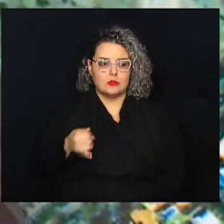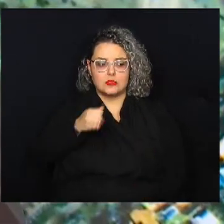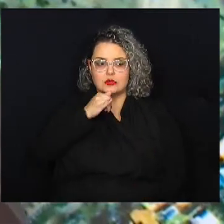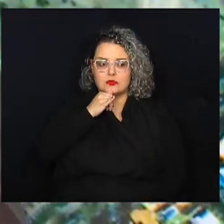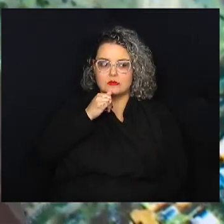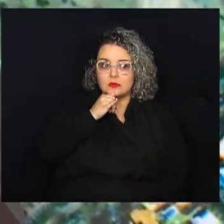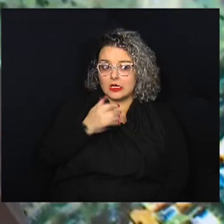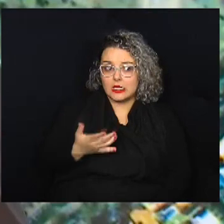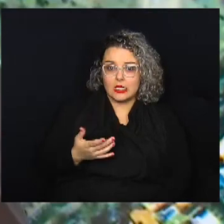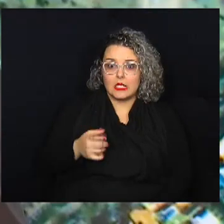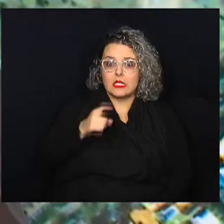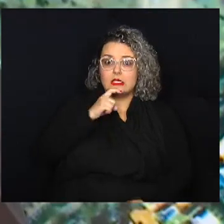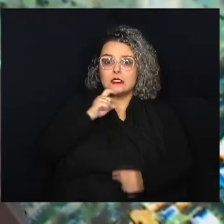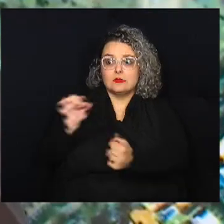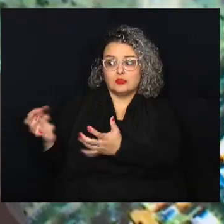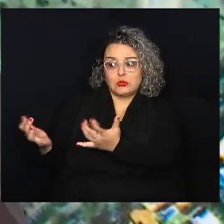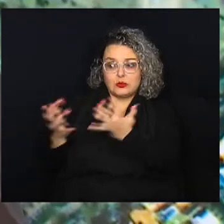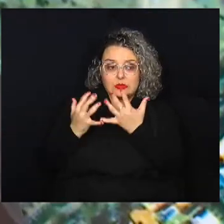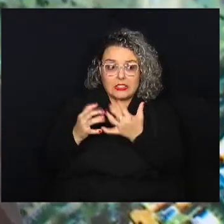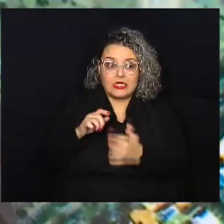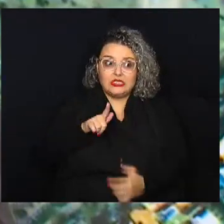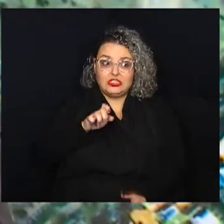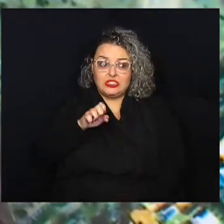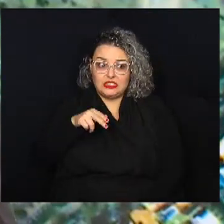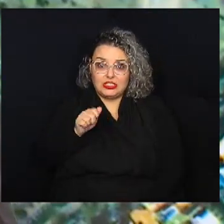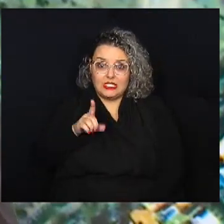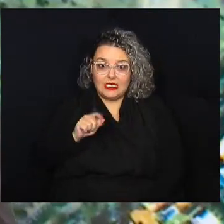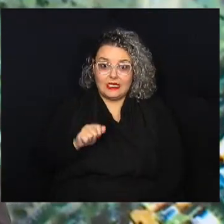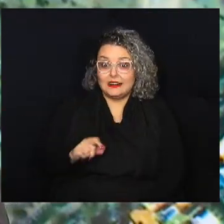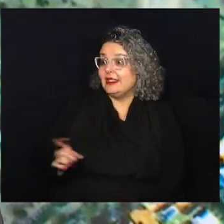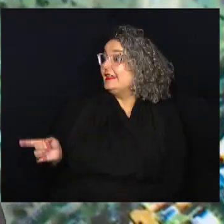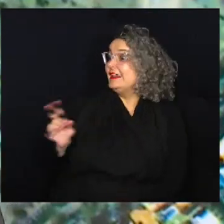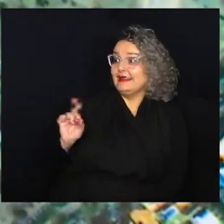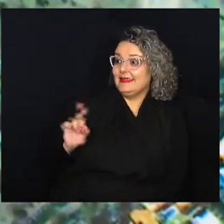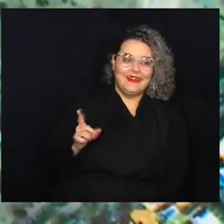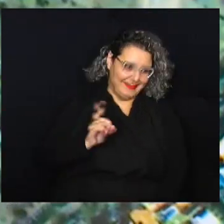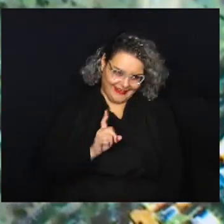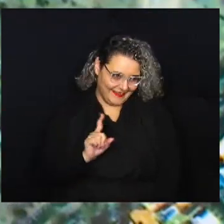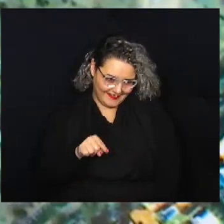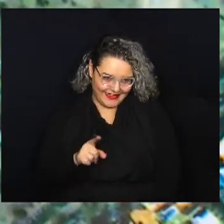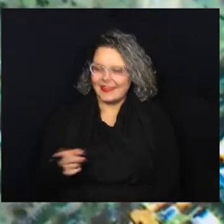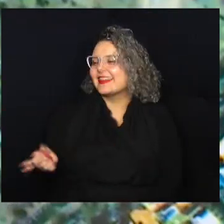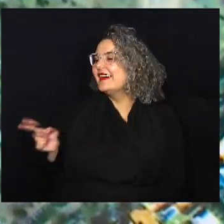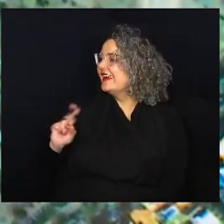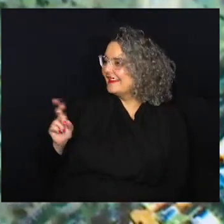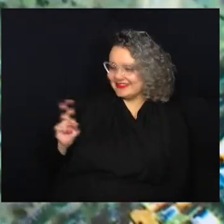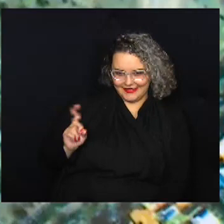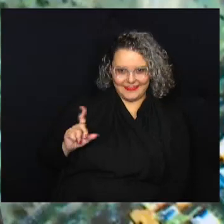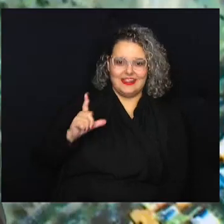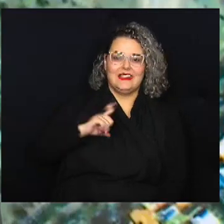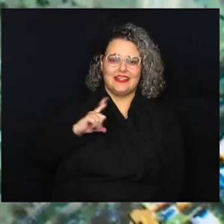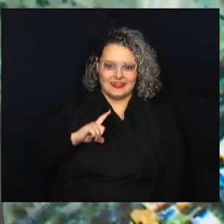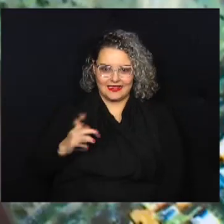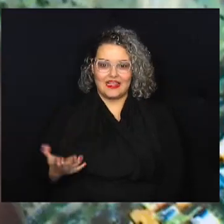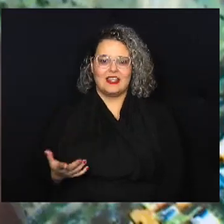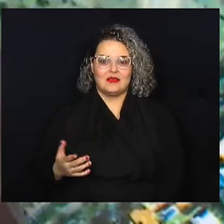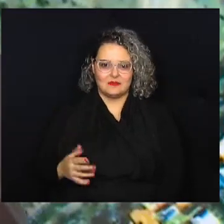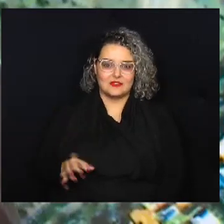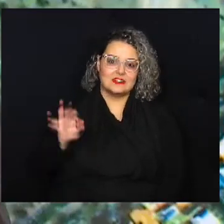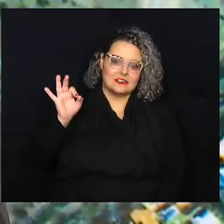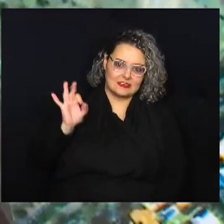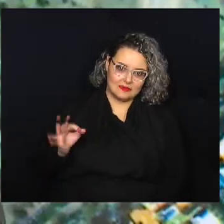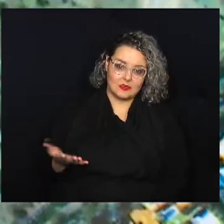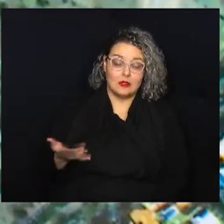frio, geada? Como é que vai ficar? Não. Né? Nós temos, em média, essa tendência, mas a gente não